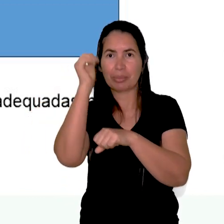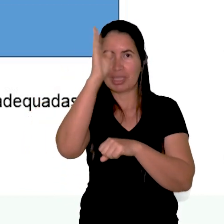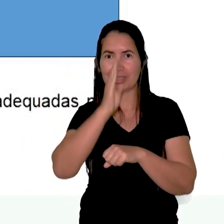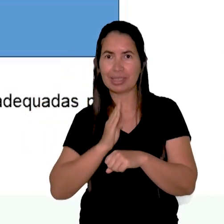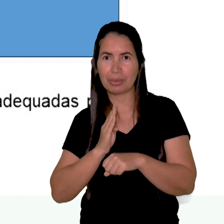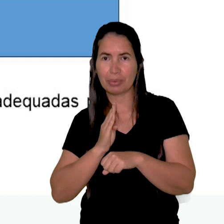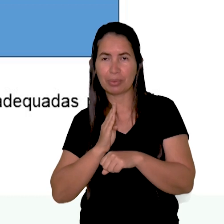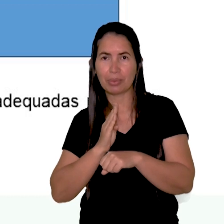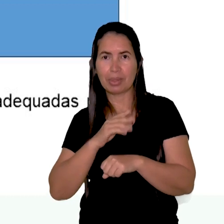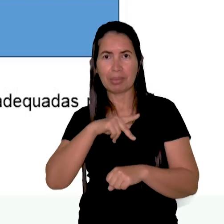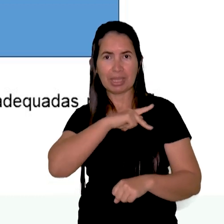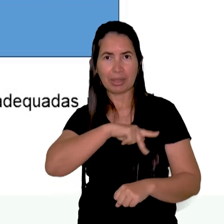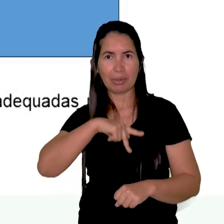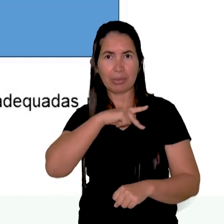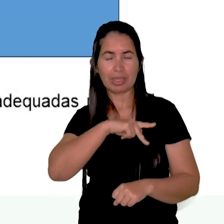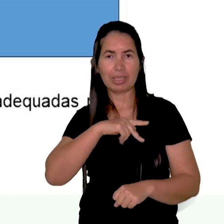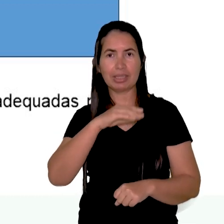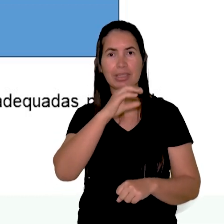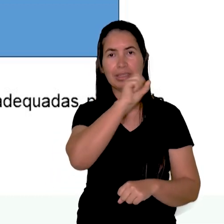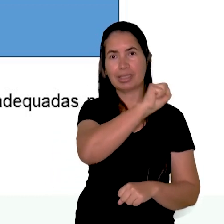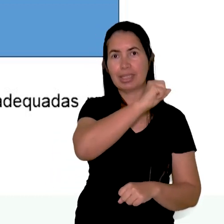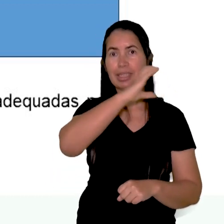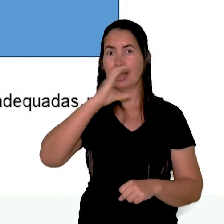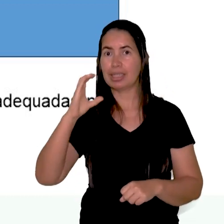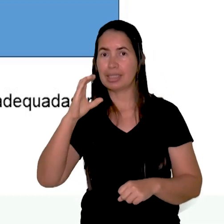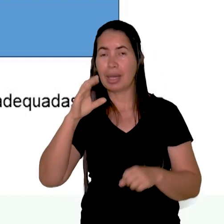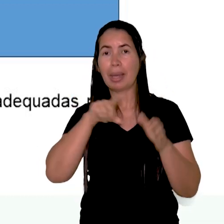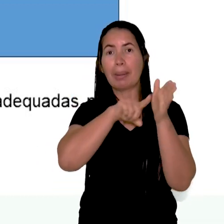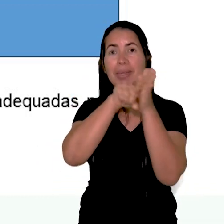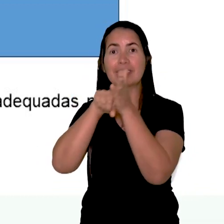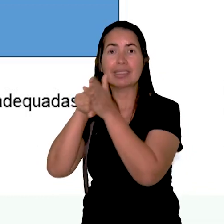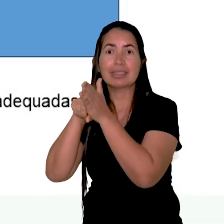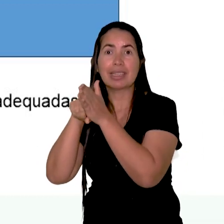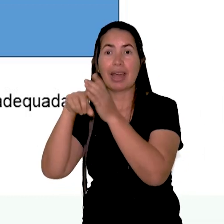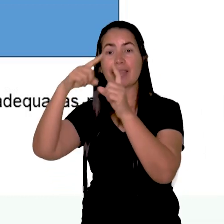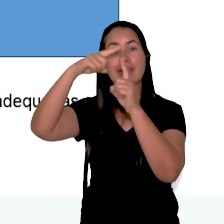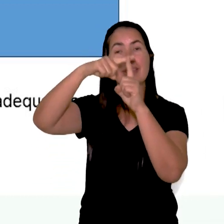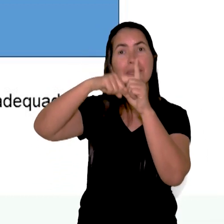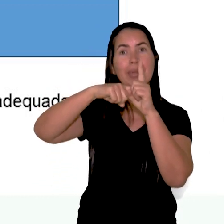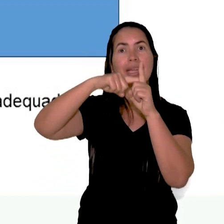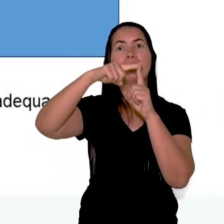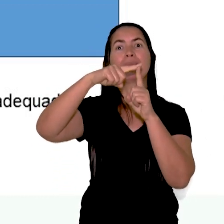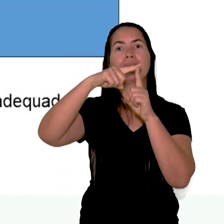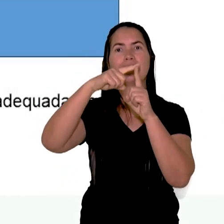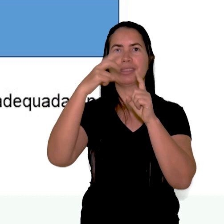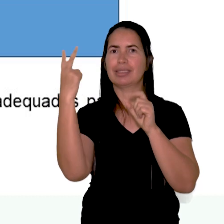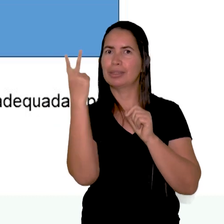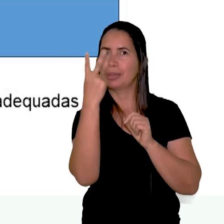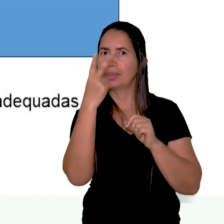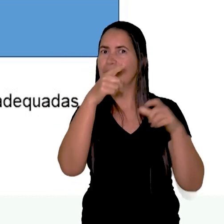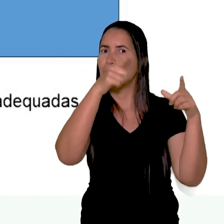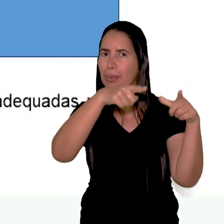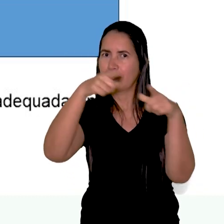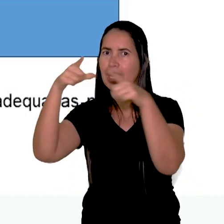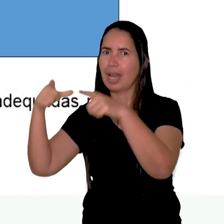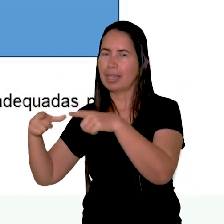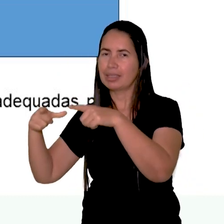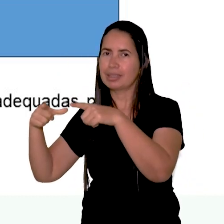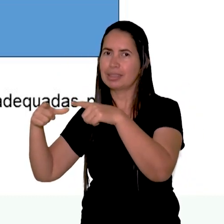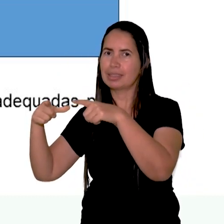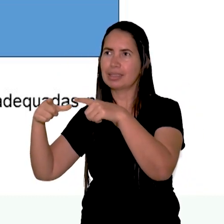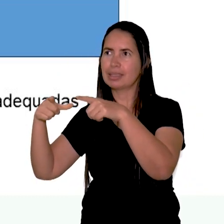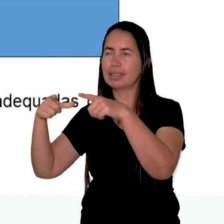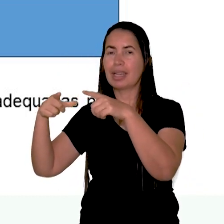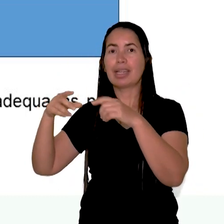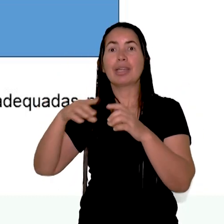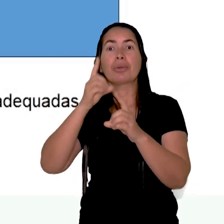Piauí e Santa Catarina. Ao pesquisar sobre a temperatura desses 2 lugares, veja o